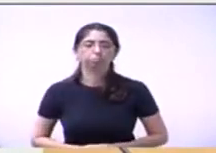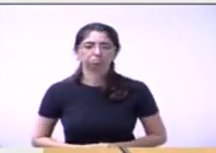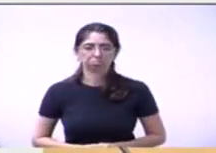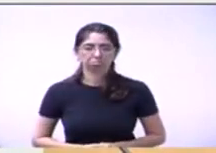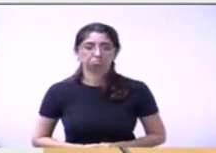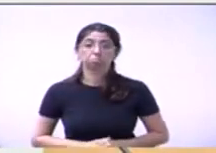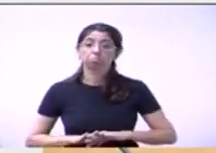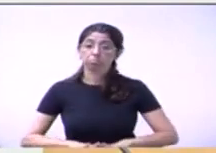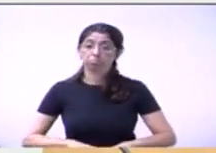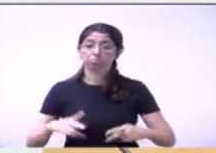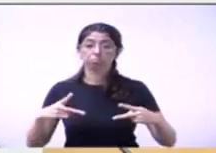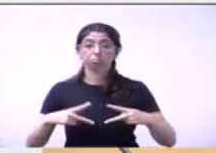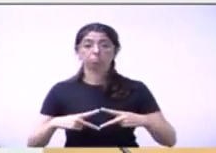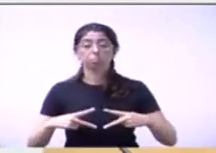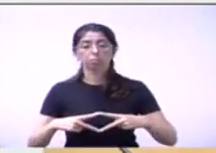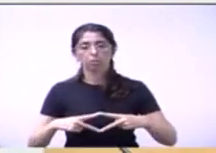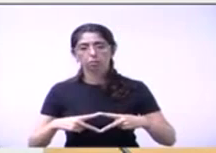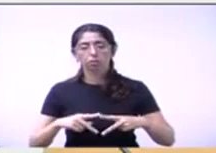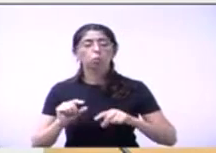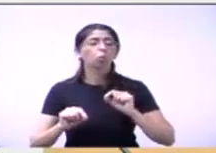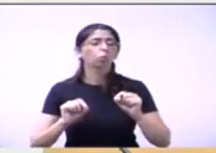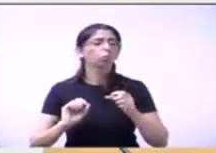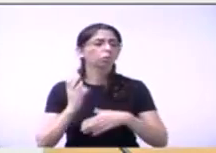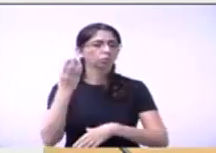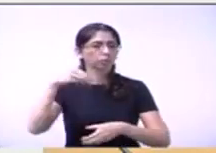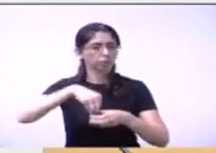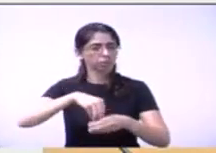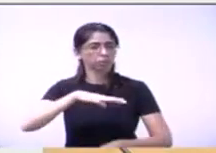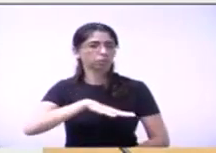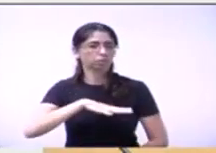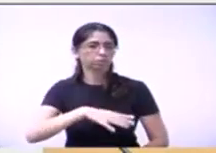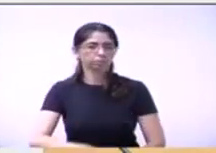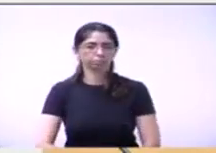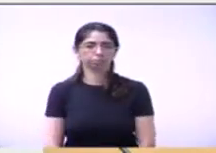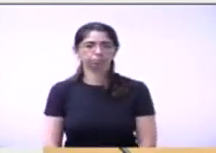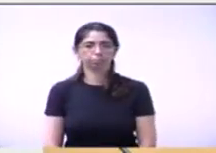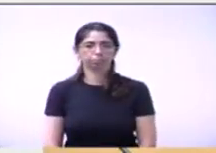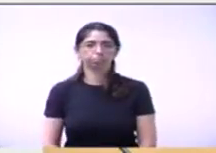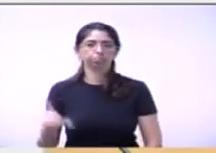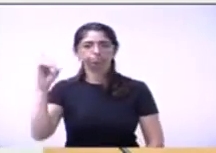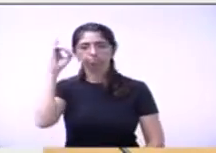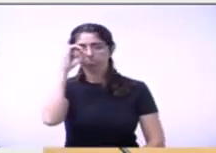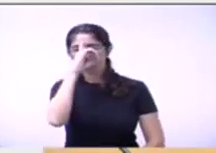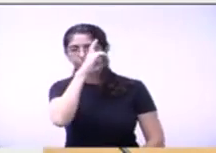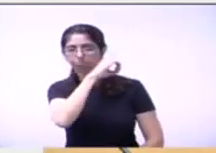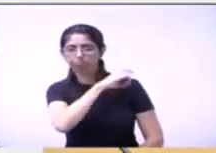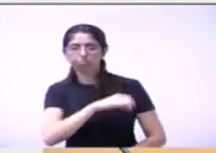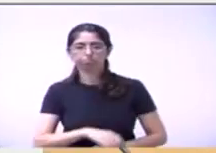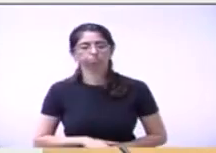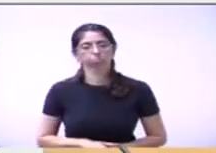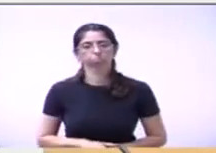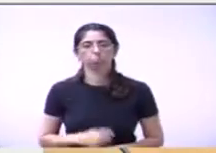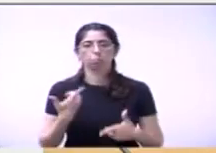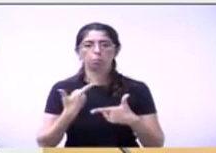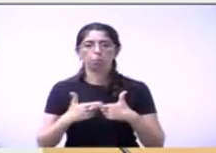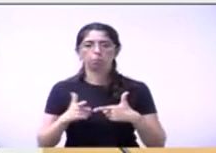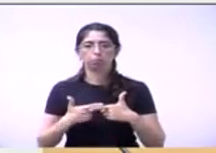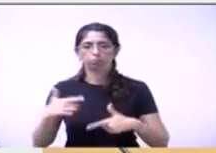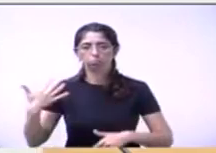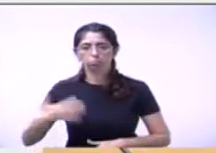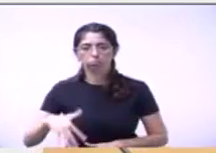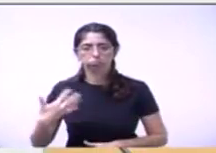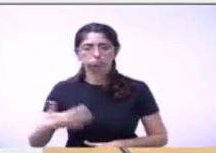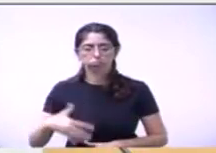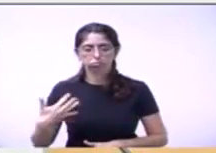E Paulínia padece de muitas necessidades. A cidade